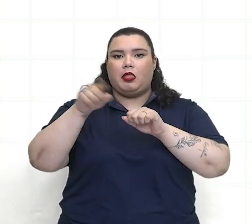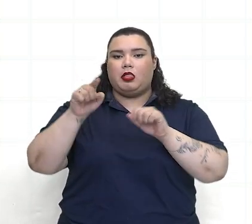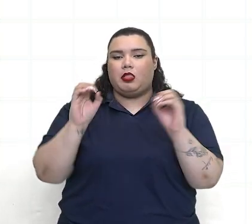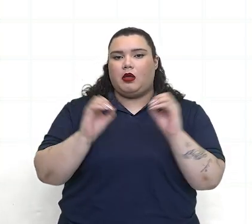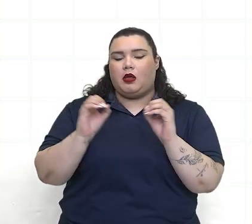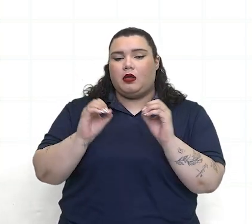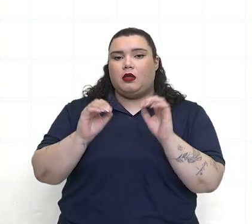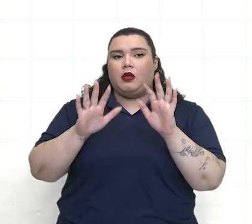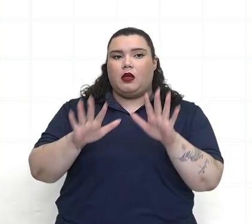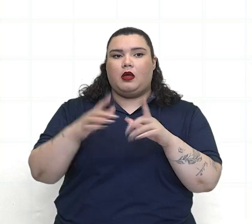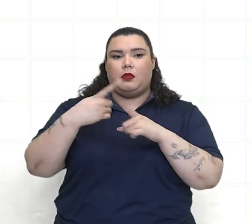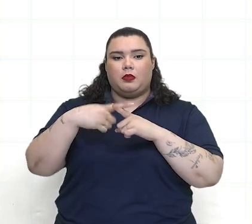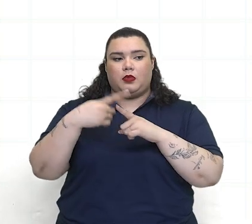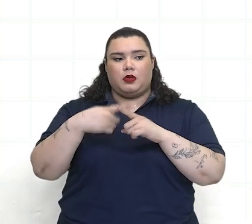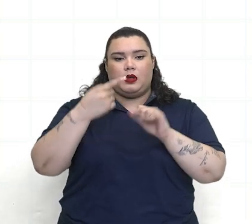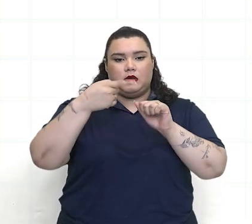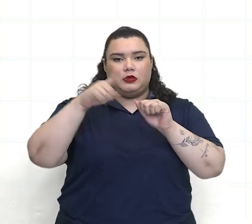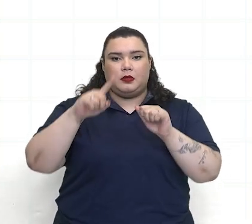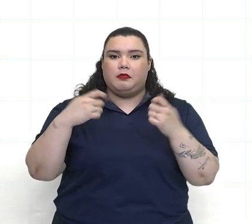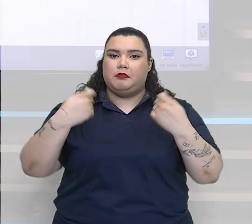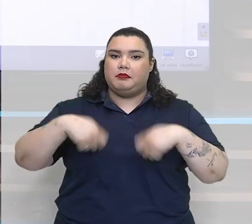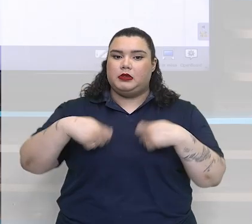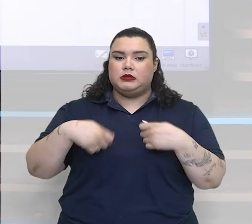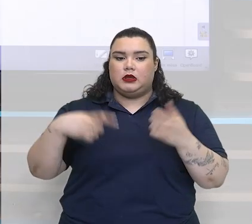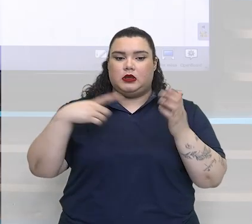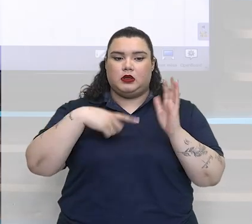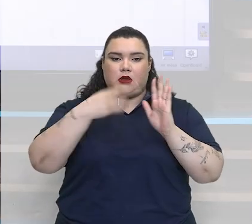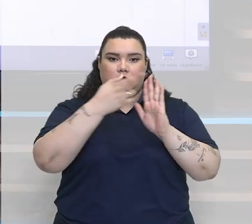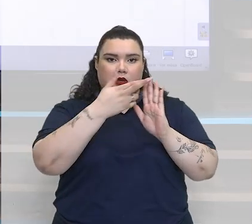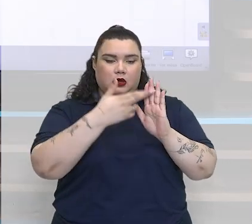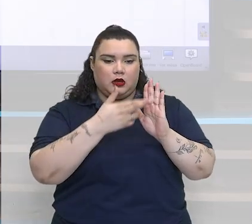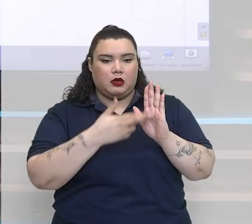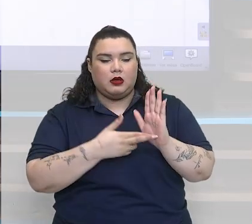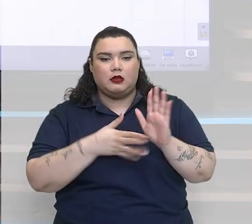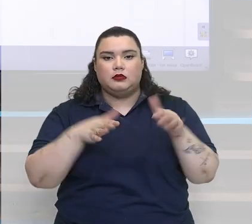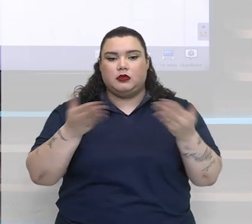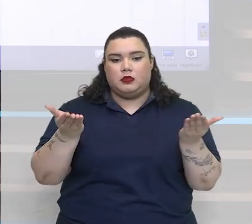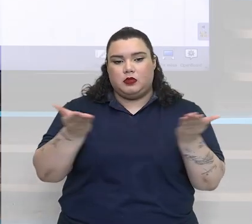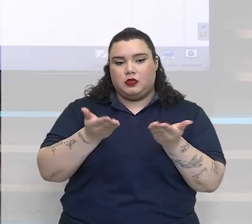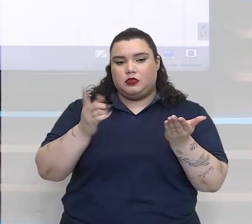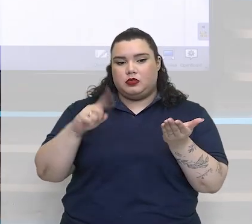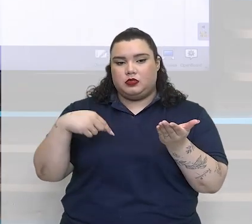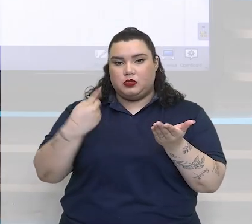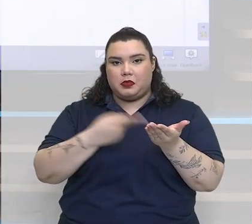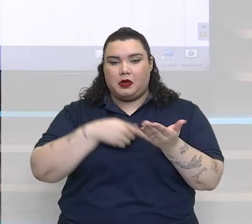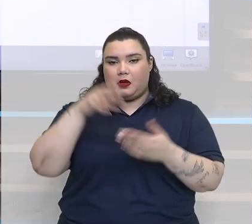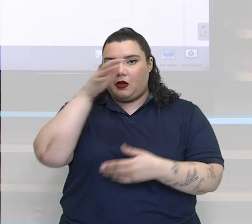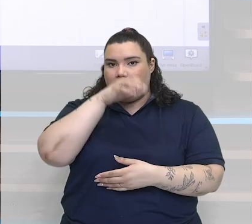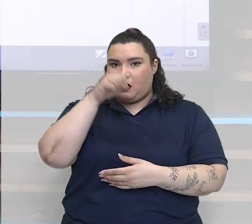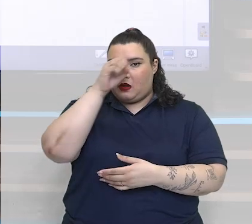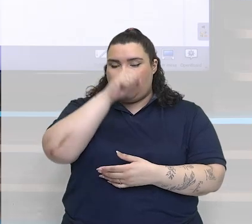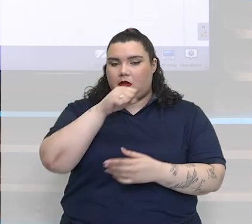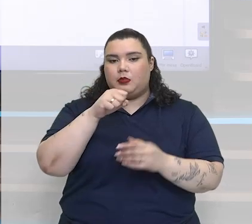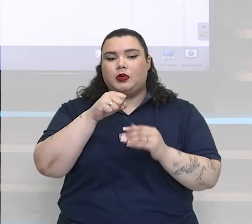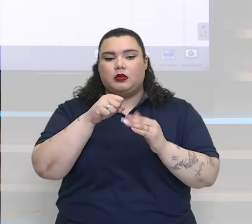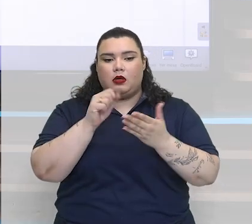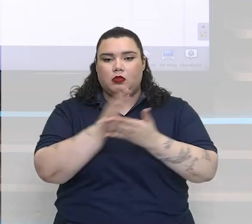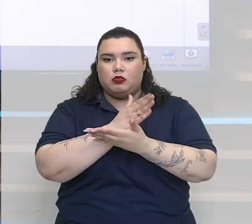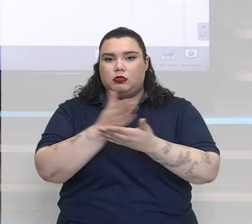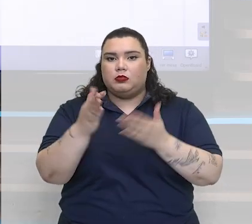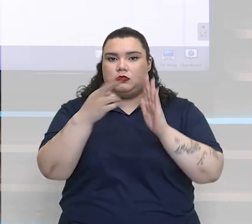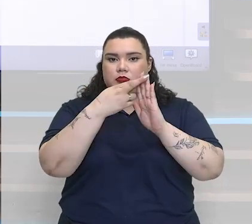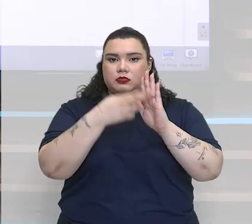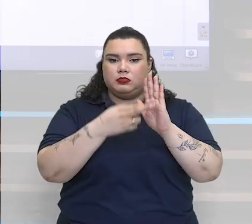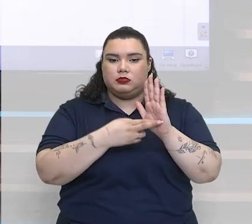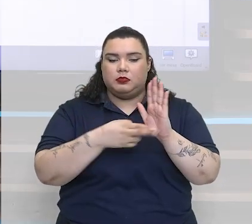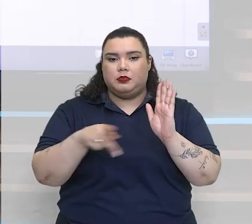a acentuação, ela exige regras. E nós vamos observar, nós vamos aprender aqui algumas